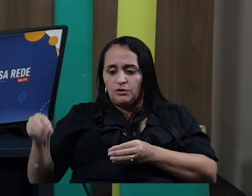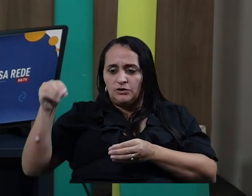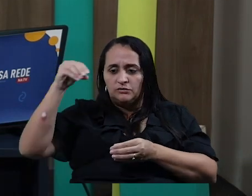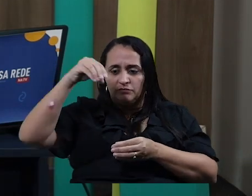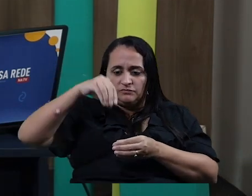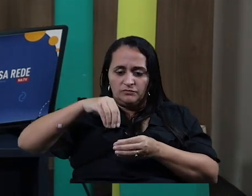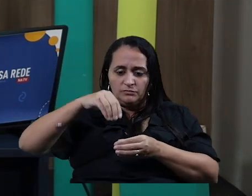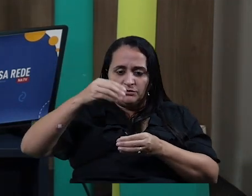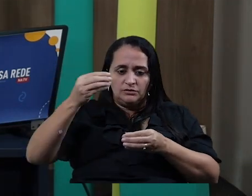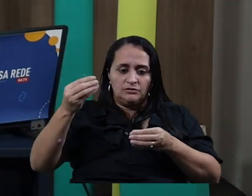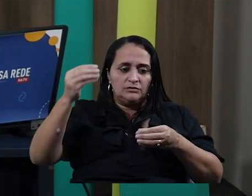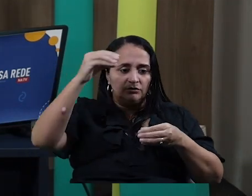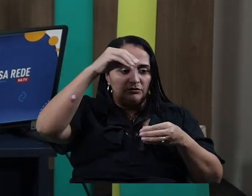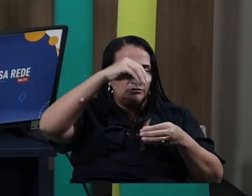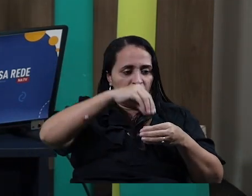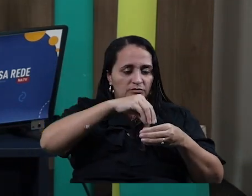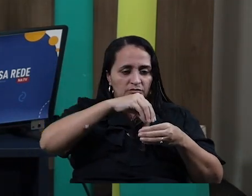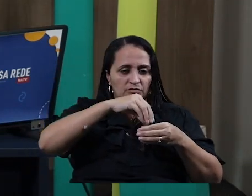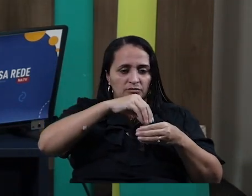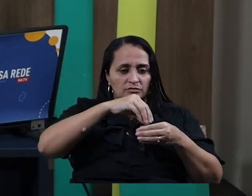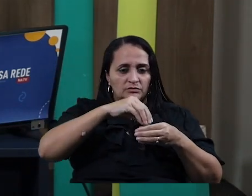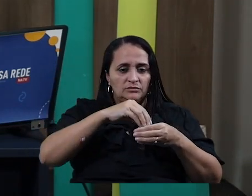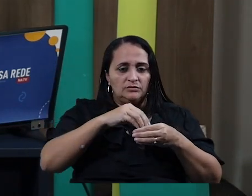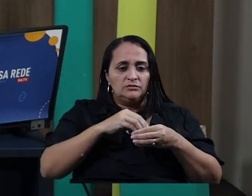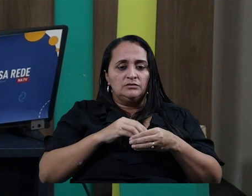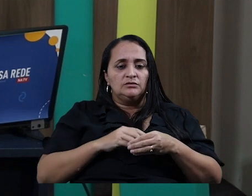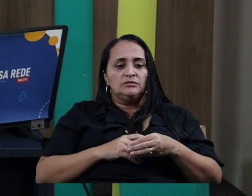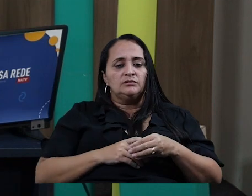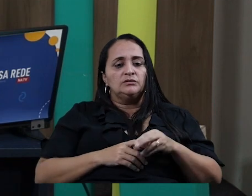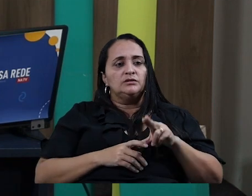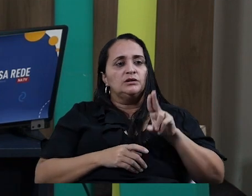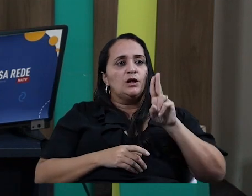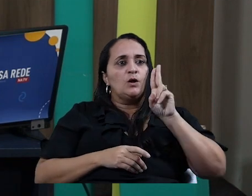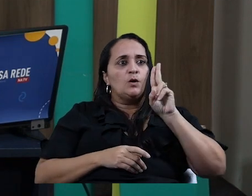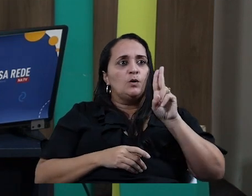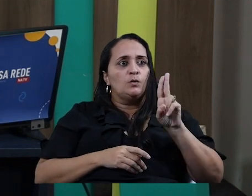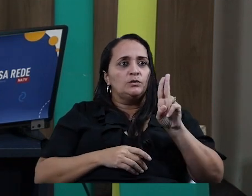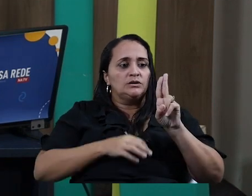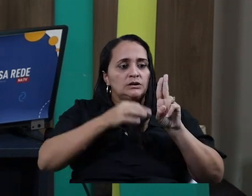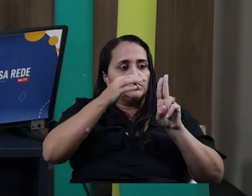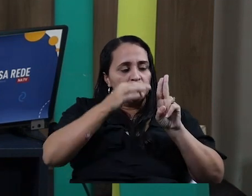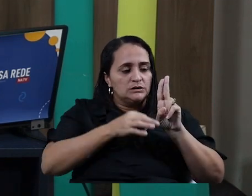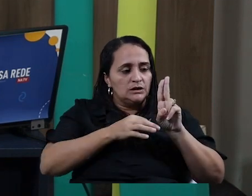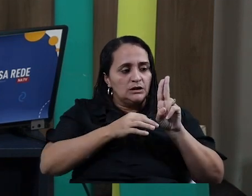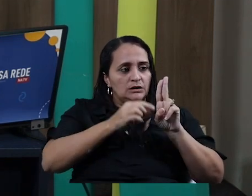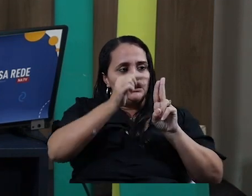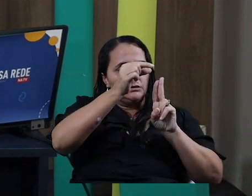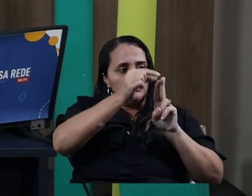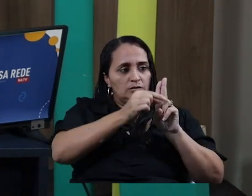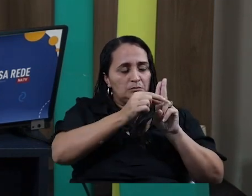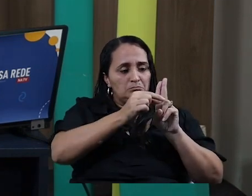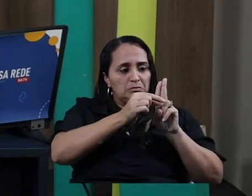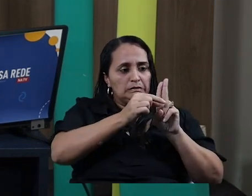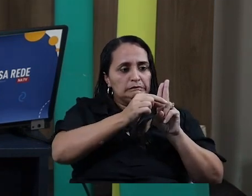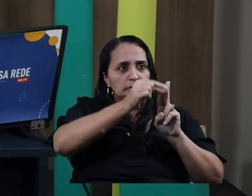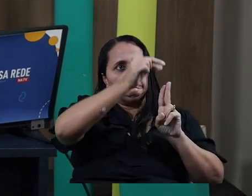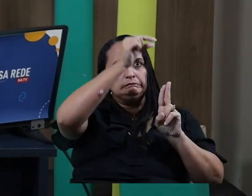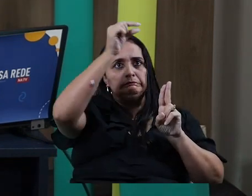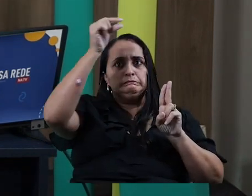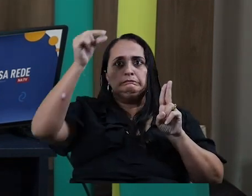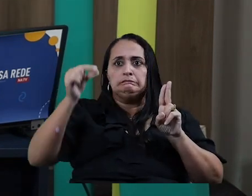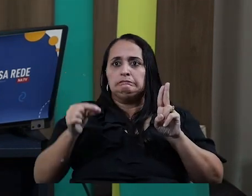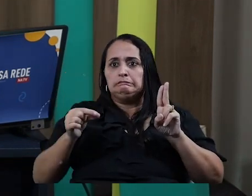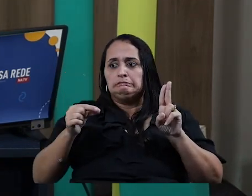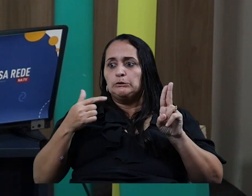ela colocou a argolinha na unidade certa, porém ela não era para estar aqui, era para estar em